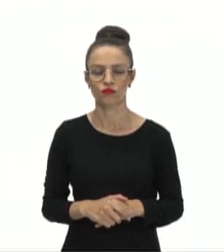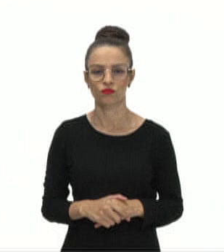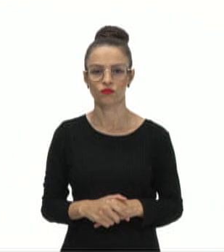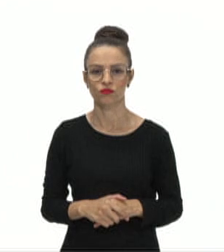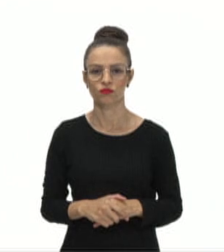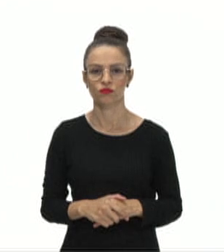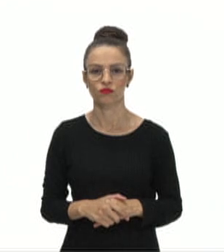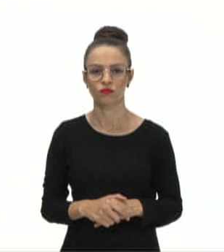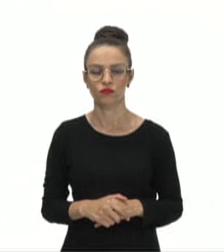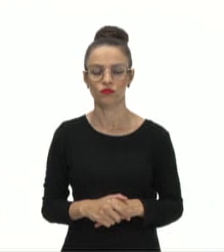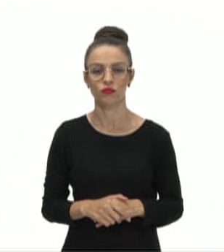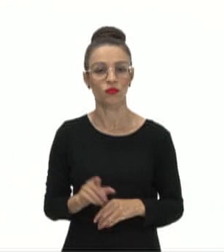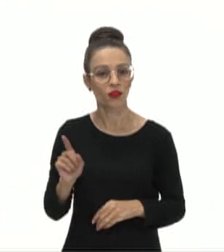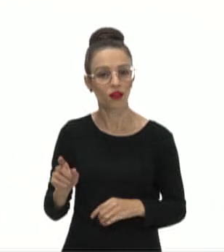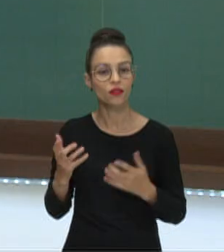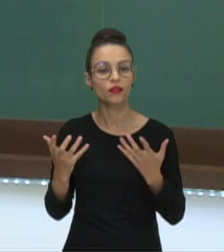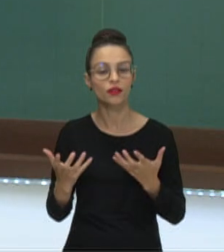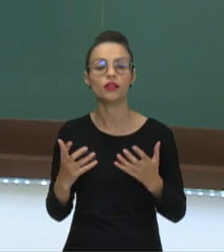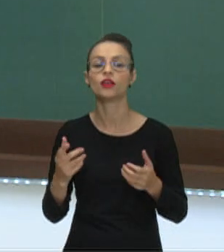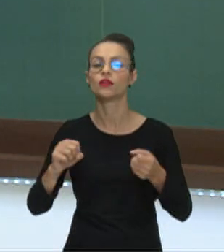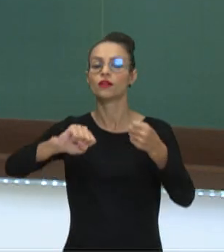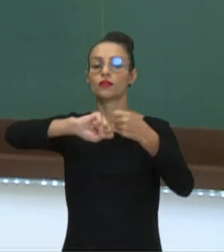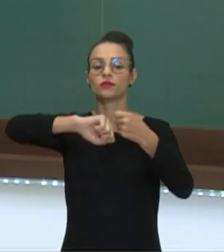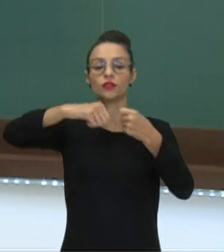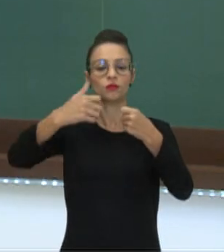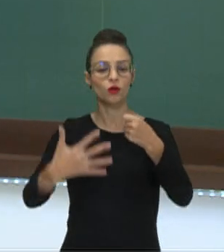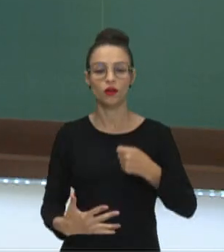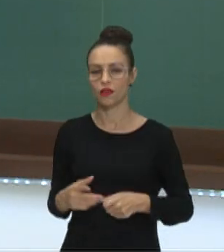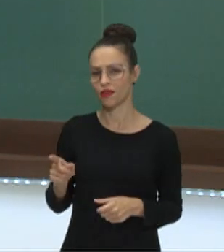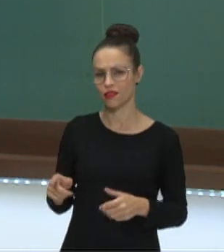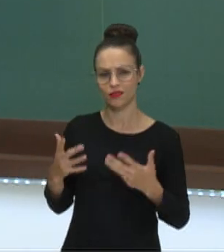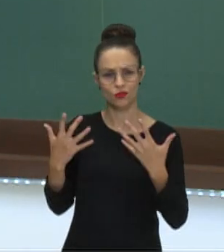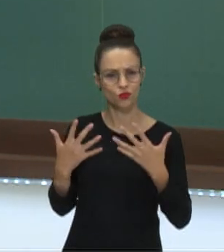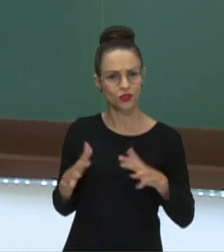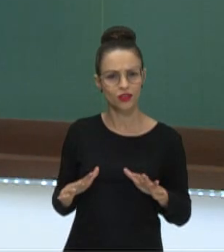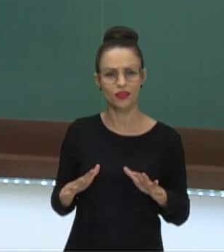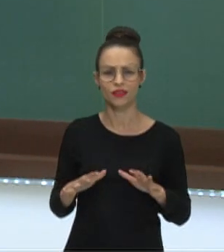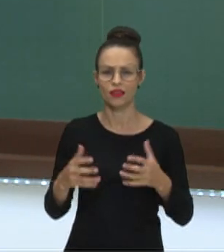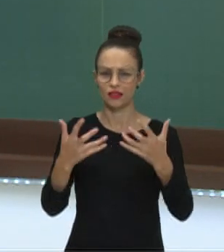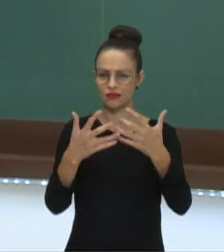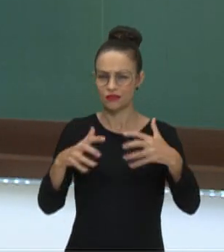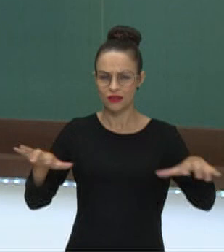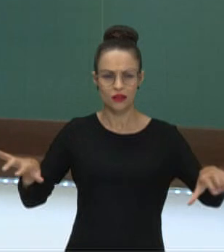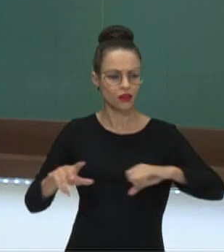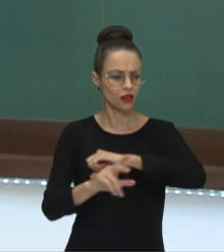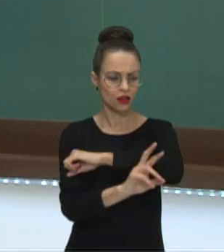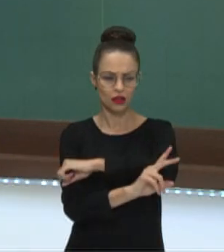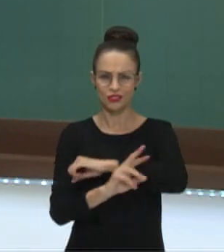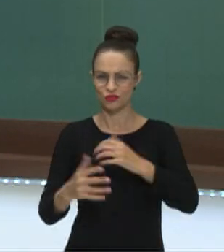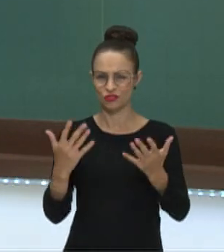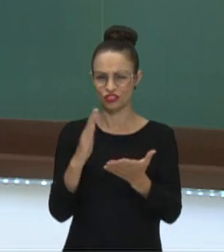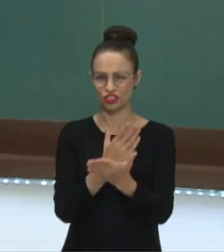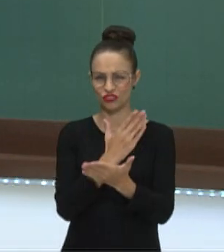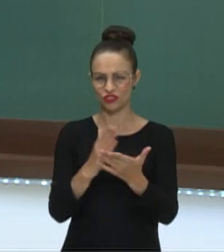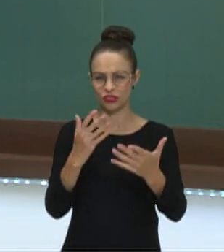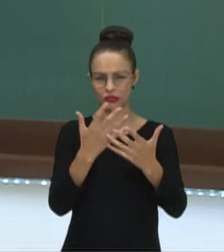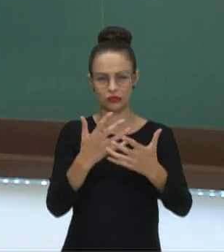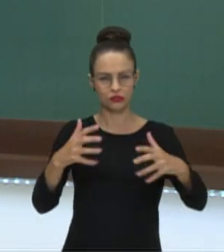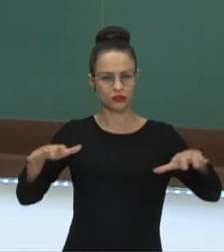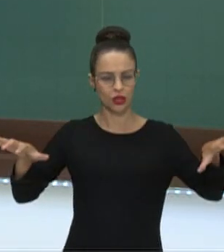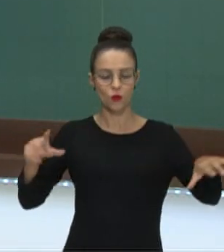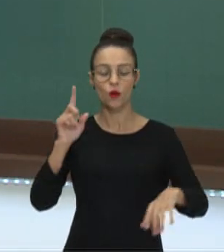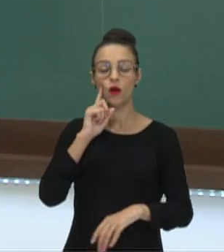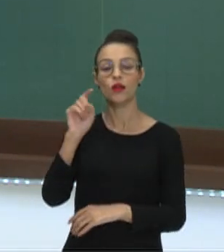democracy. Ele queria uma democracia, ele não queria mais a segregação racial, essa divisão. Olha aqui